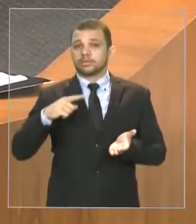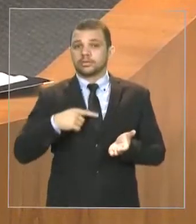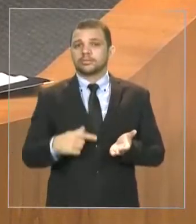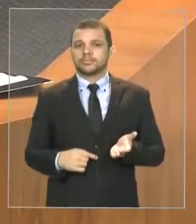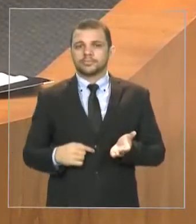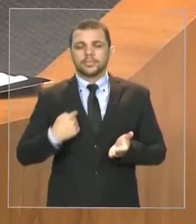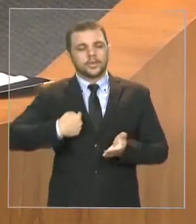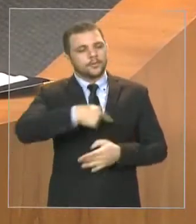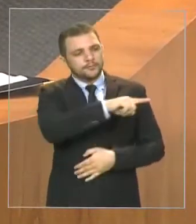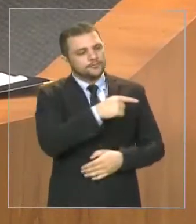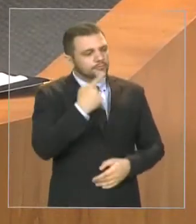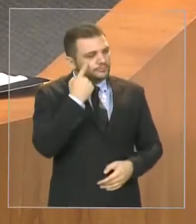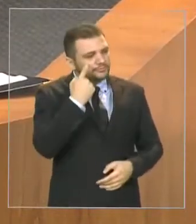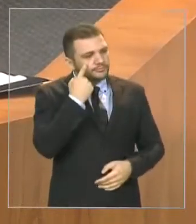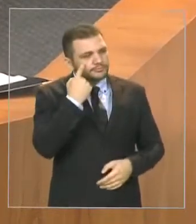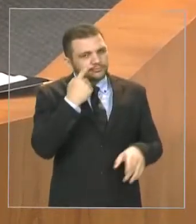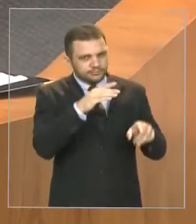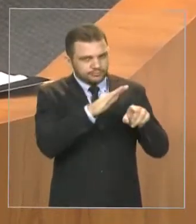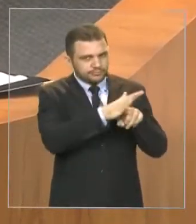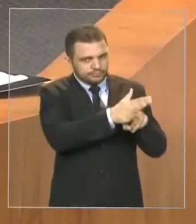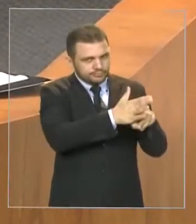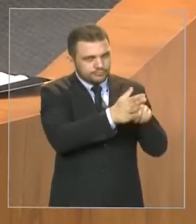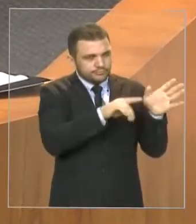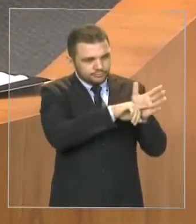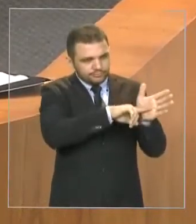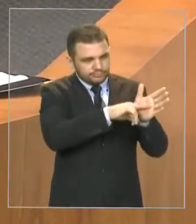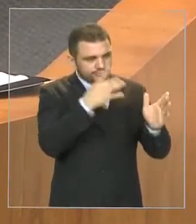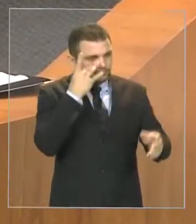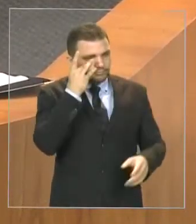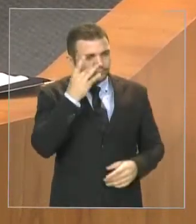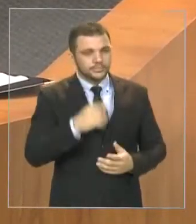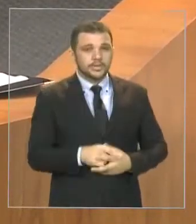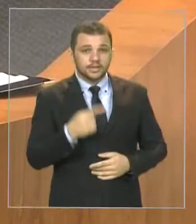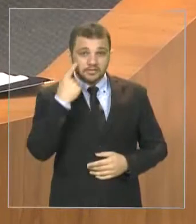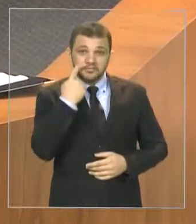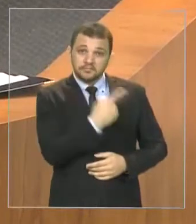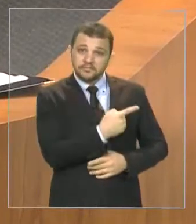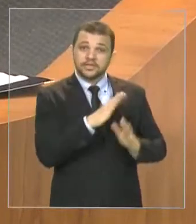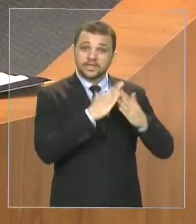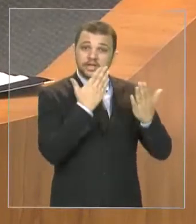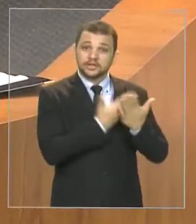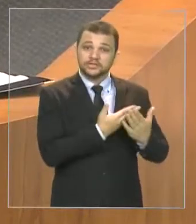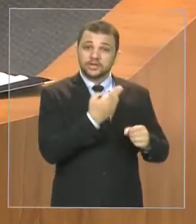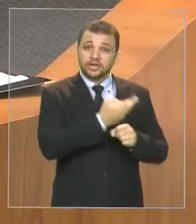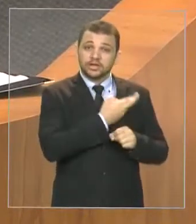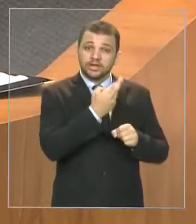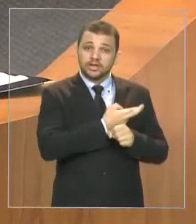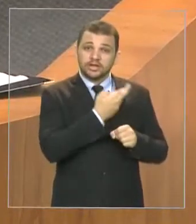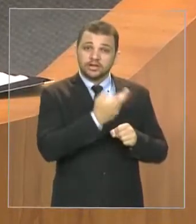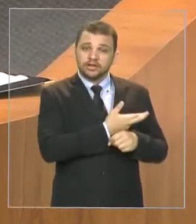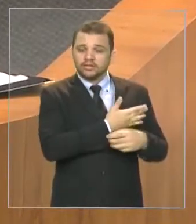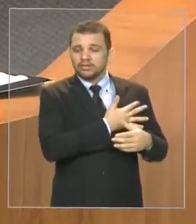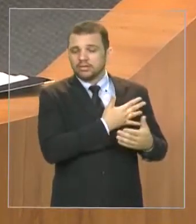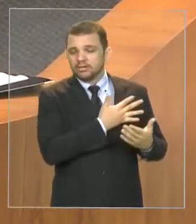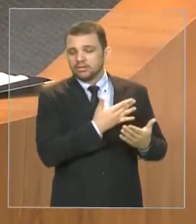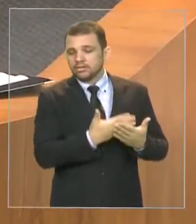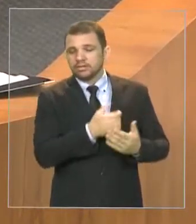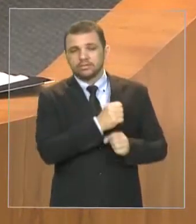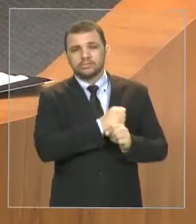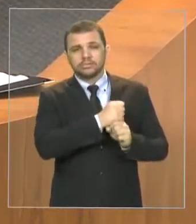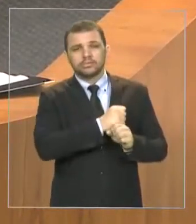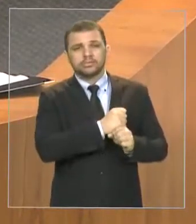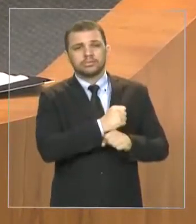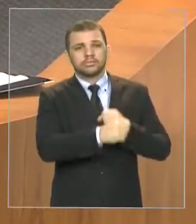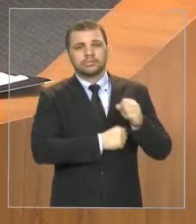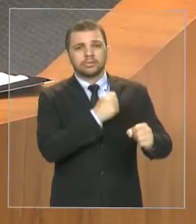escola Antônio Carlos Beckmann, uma reforma que se arrasta há mais de ano. Só que no